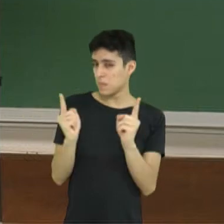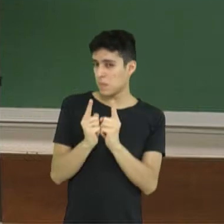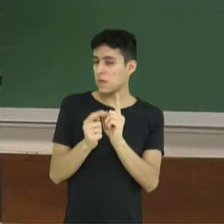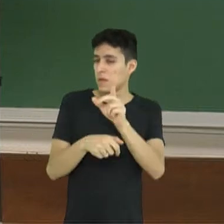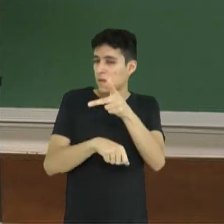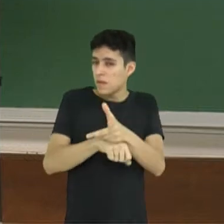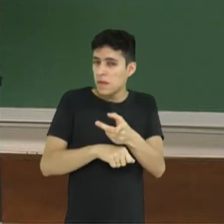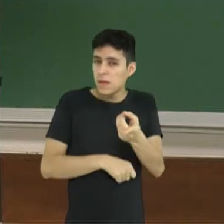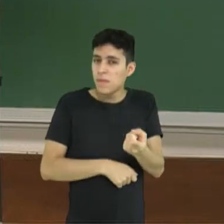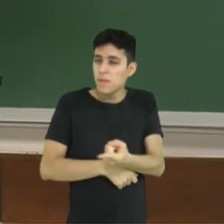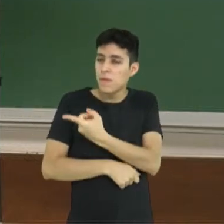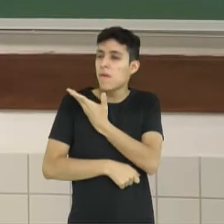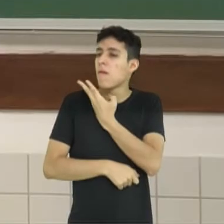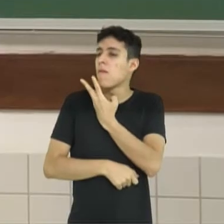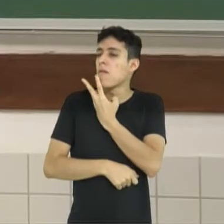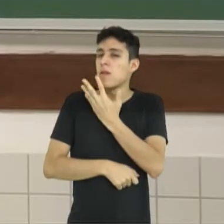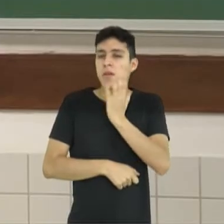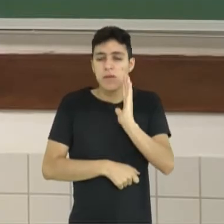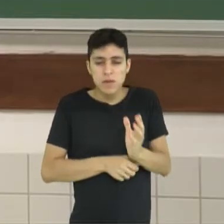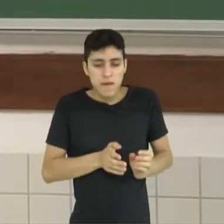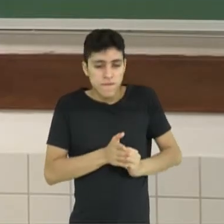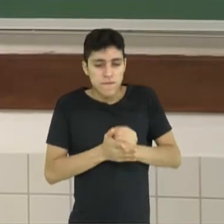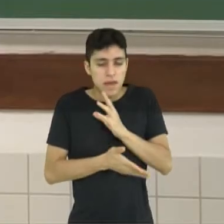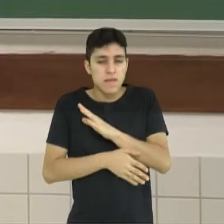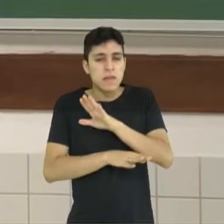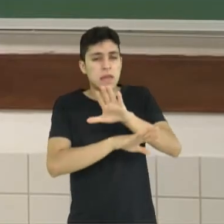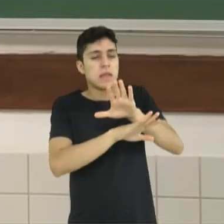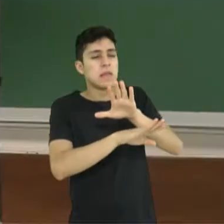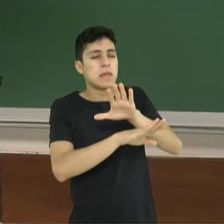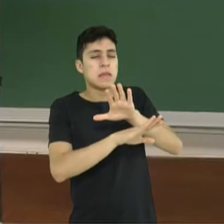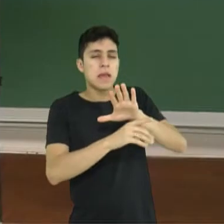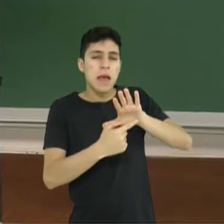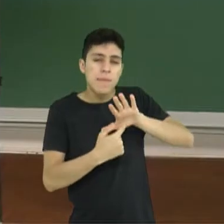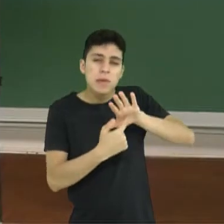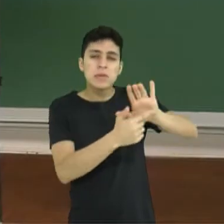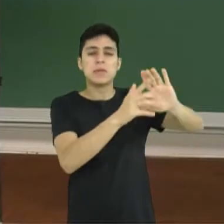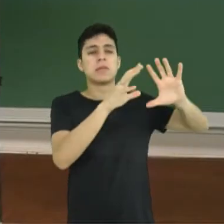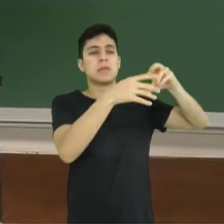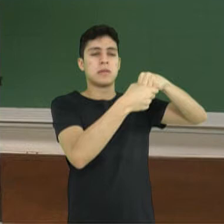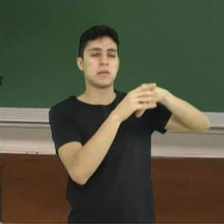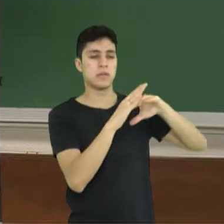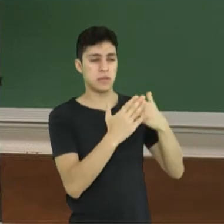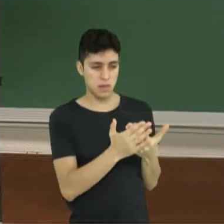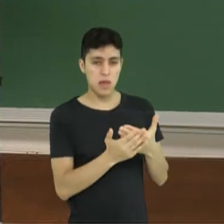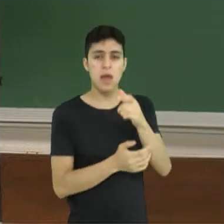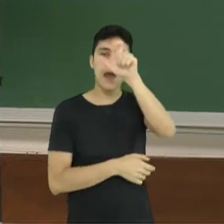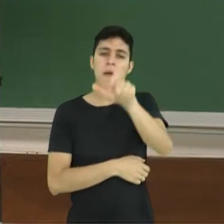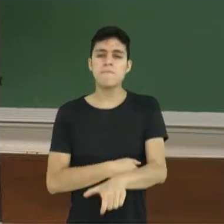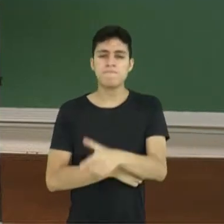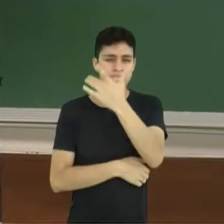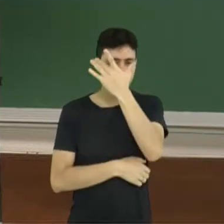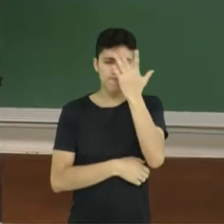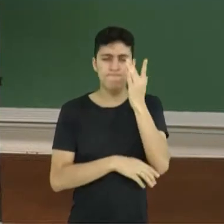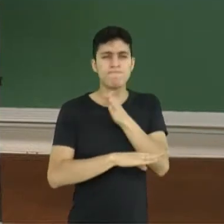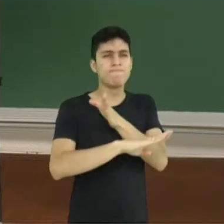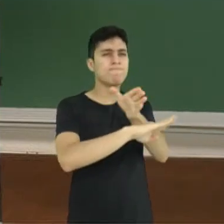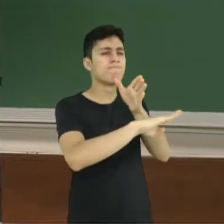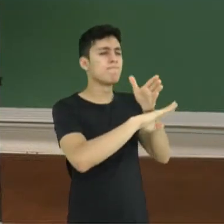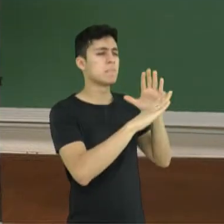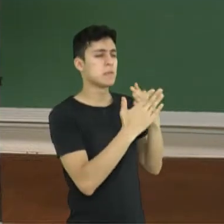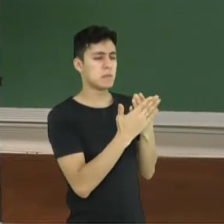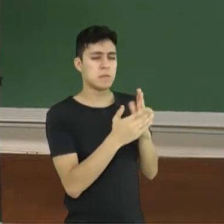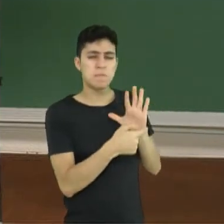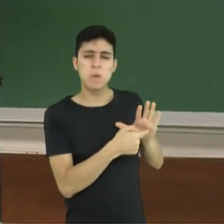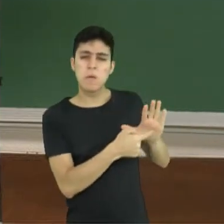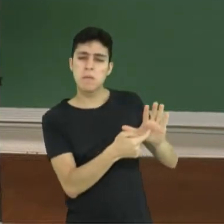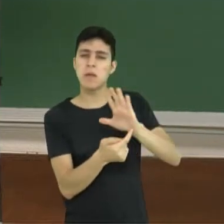bem bacana que eles fazem. Já levei várias vezes na escola. É um cara que faz muito esse trabalho por aí também em escolas, tudo. Com